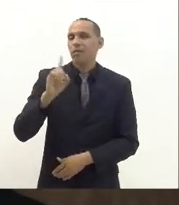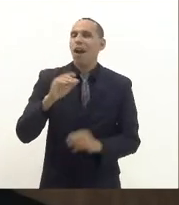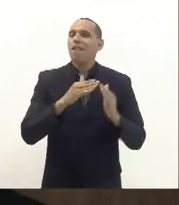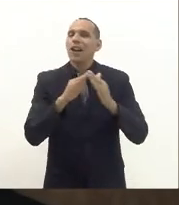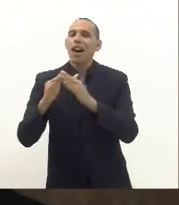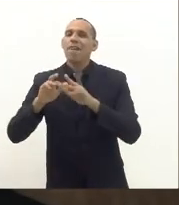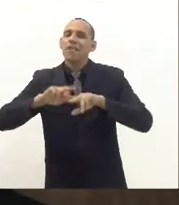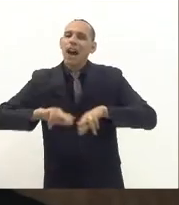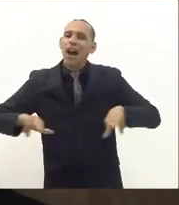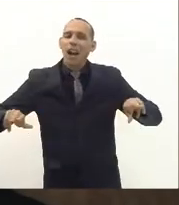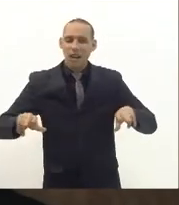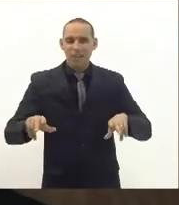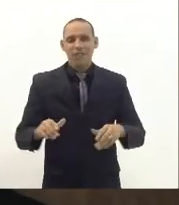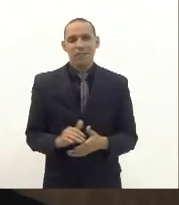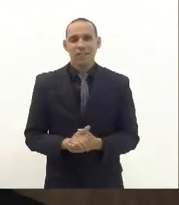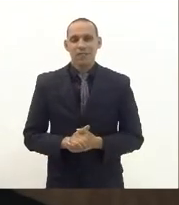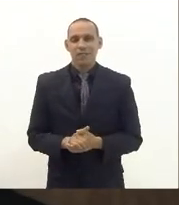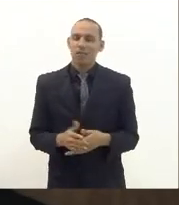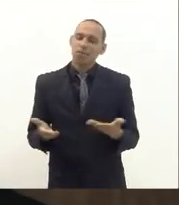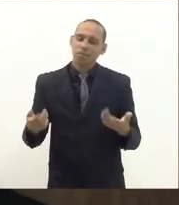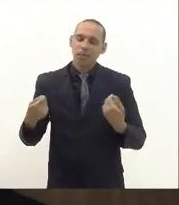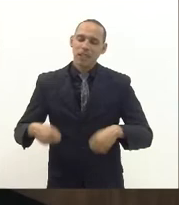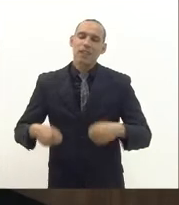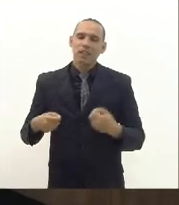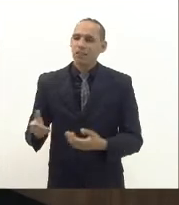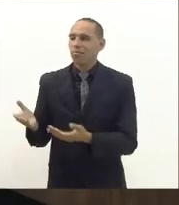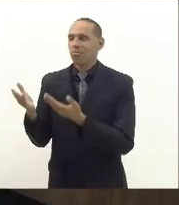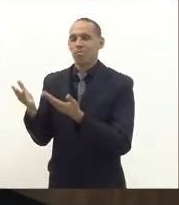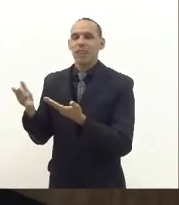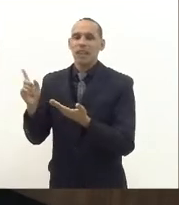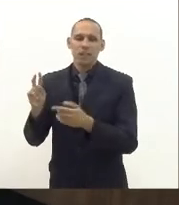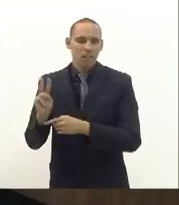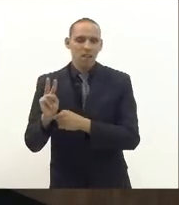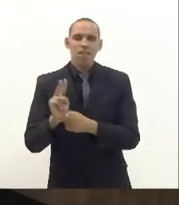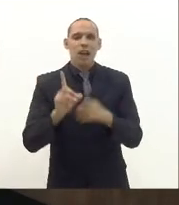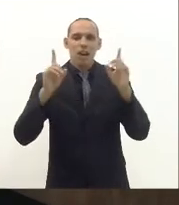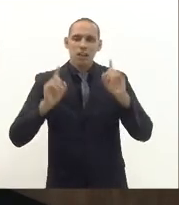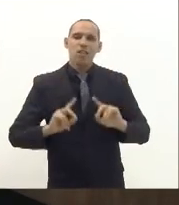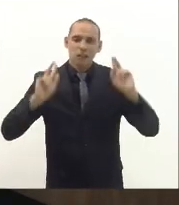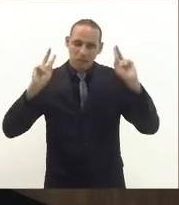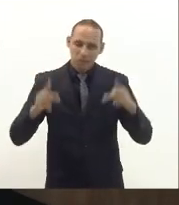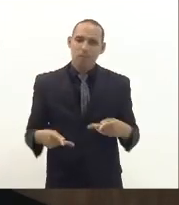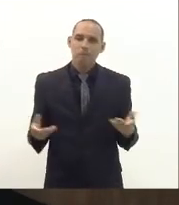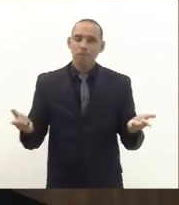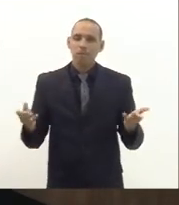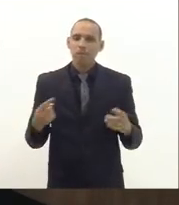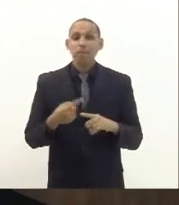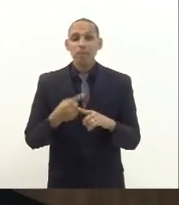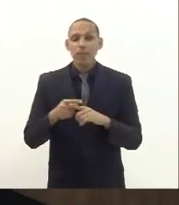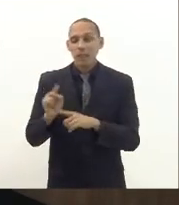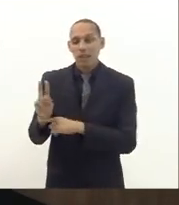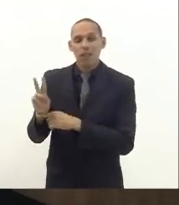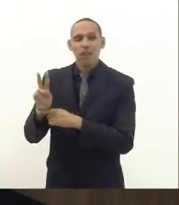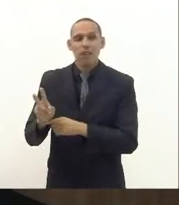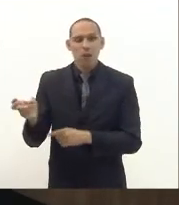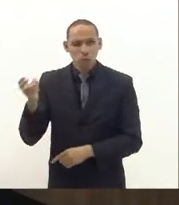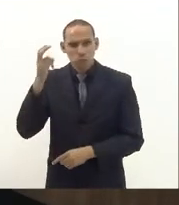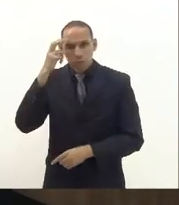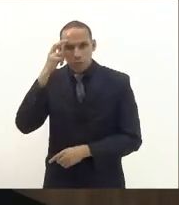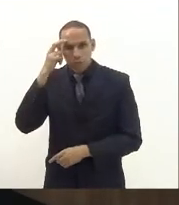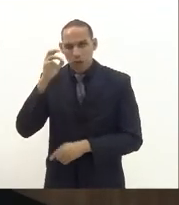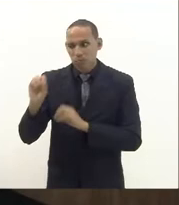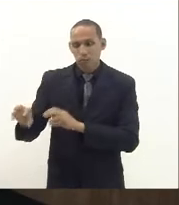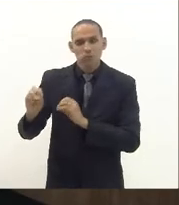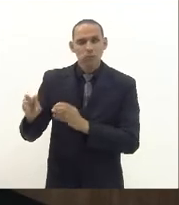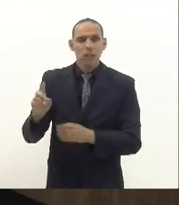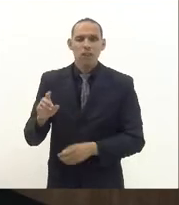favelas do nosso Estado deve ser se encarado como um defensor de direitos humanos que defendeu o direito à cultura e educação